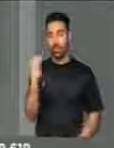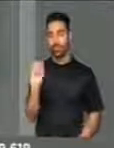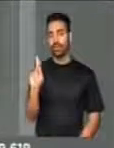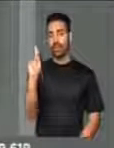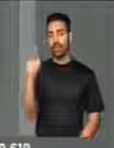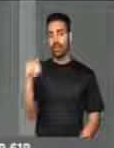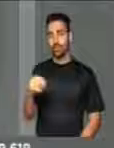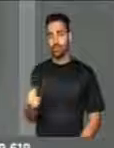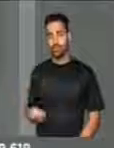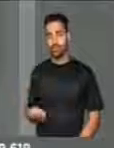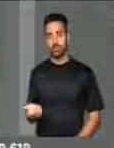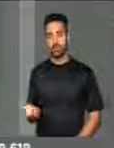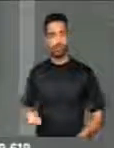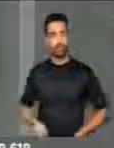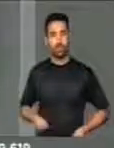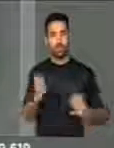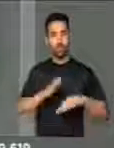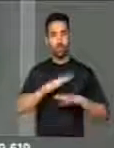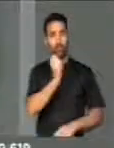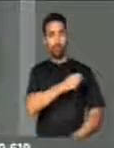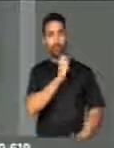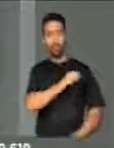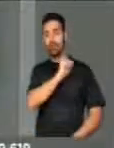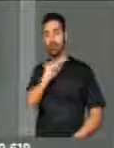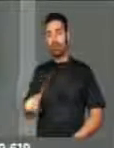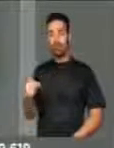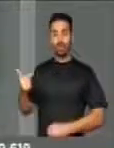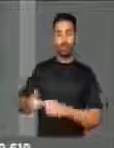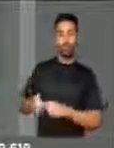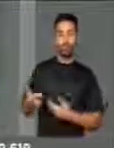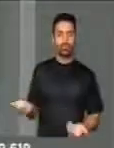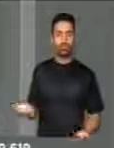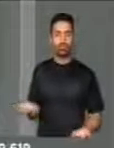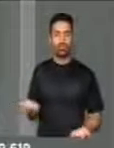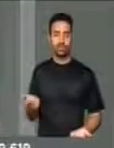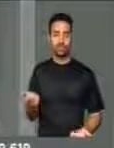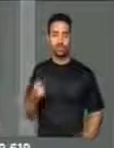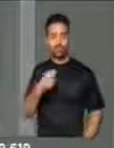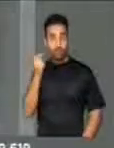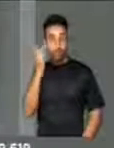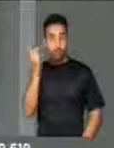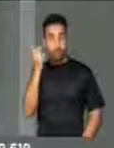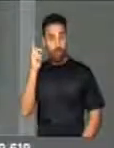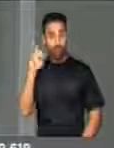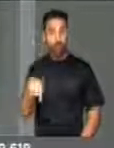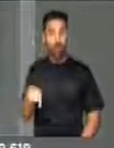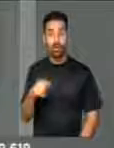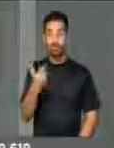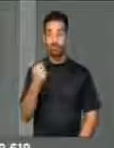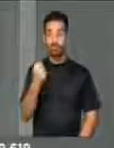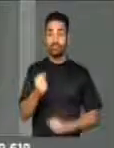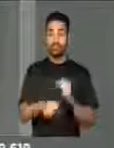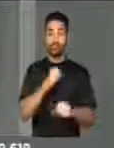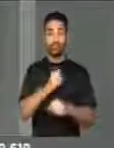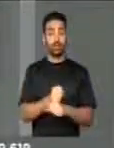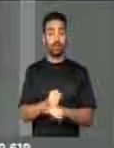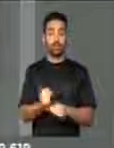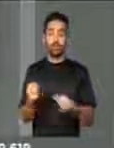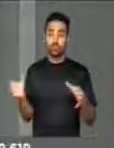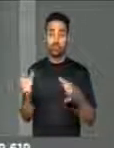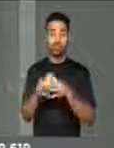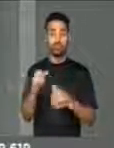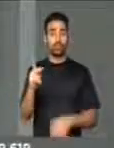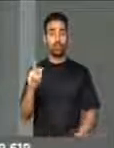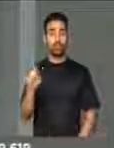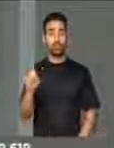mais de pedágio do que de combustível. No estado de São Paulo, estado tucano, governado há 20 anos pelos tucanos. Então nós